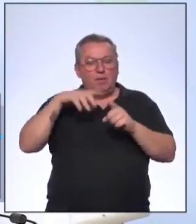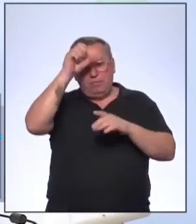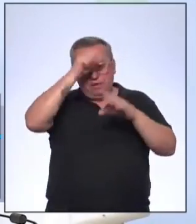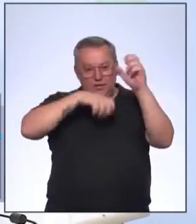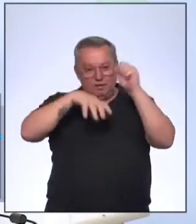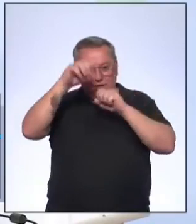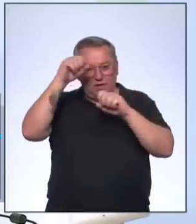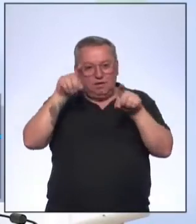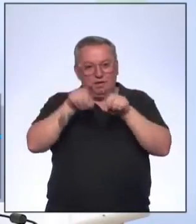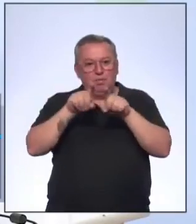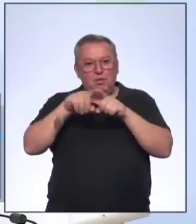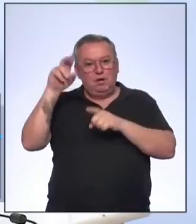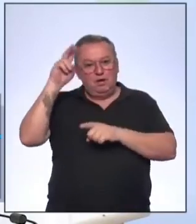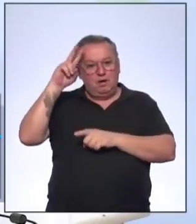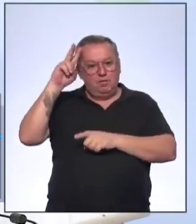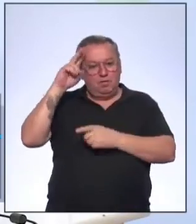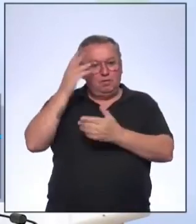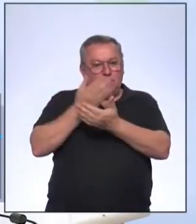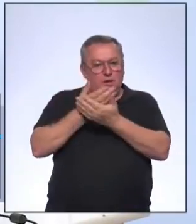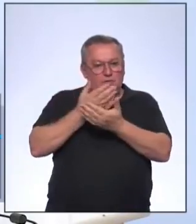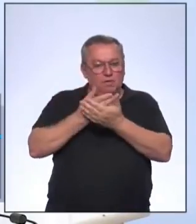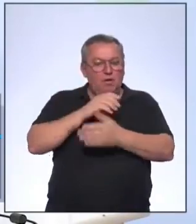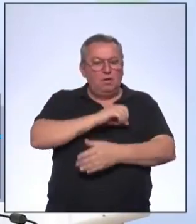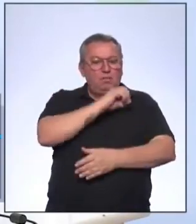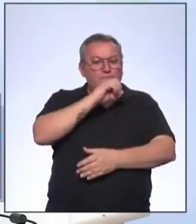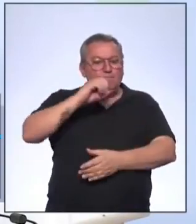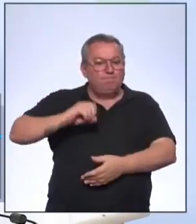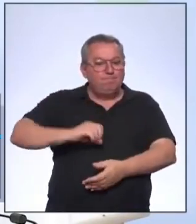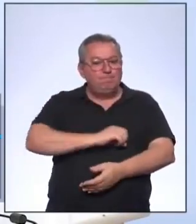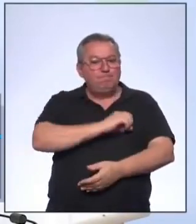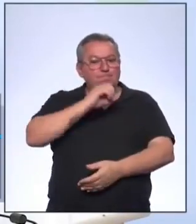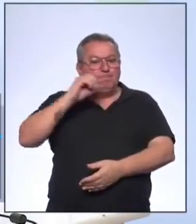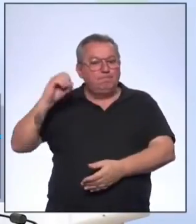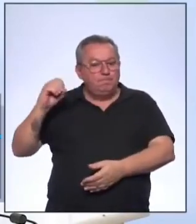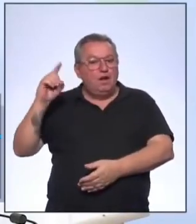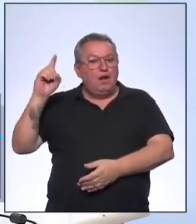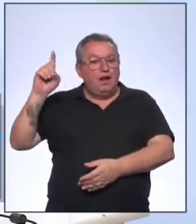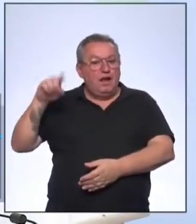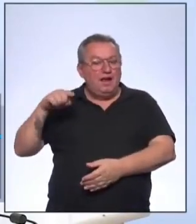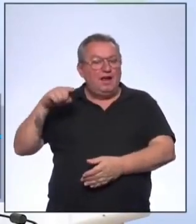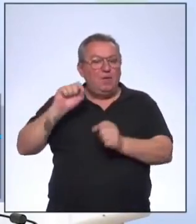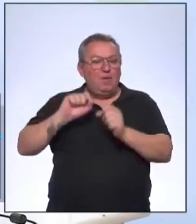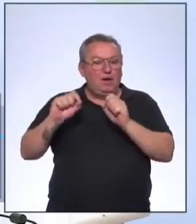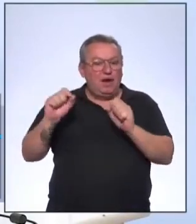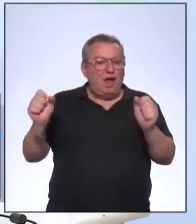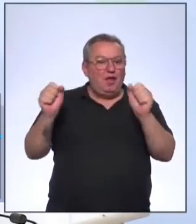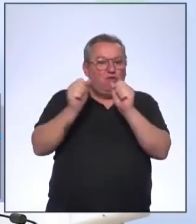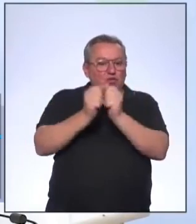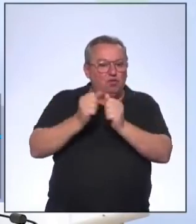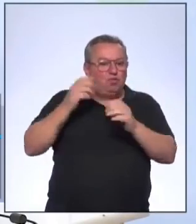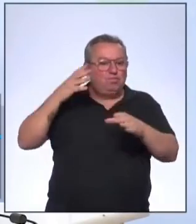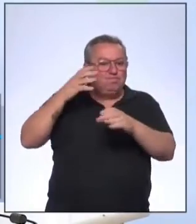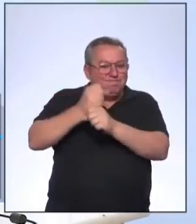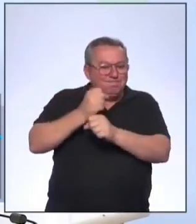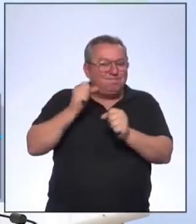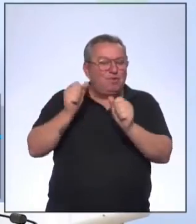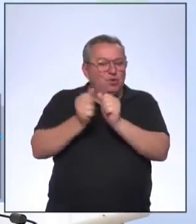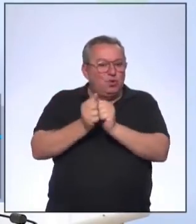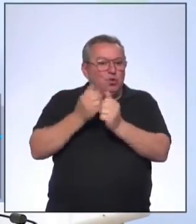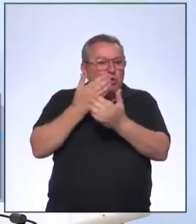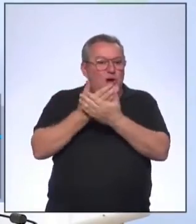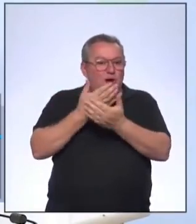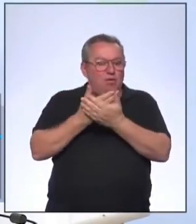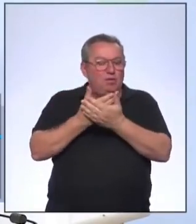né? Sempre lembrando que as aulas do Centro de Mídias, ela é uma soma aí com as aulas que vocês estão tendo aí à distância